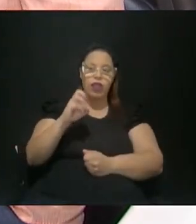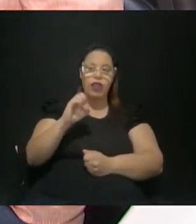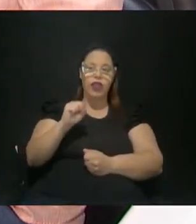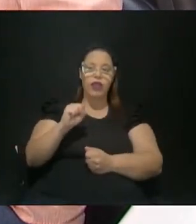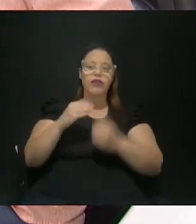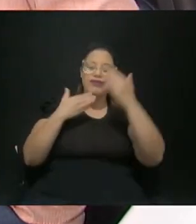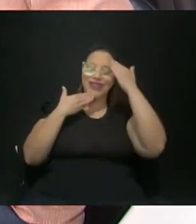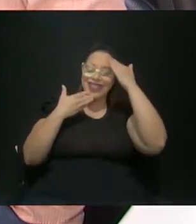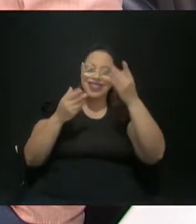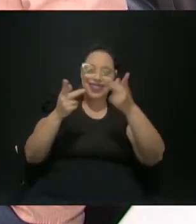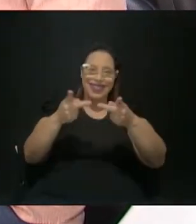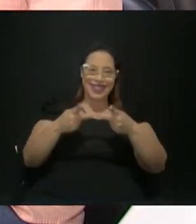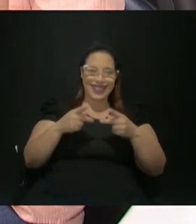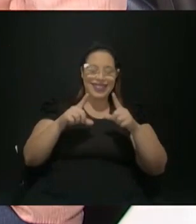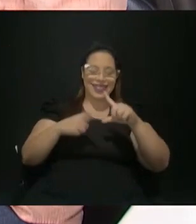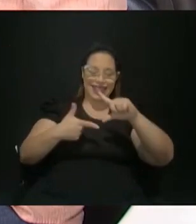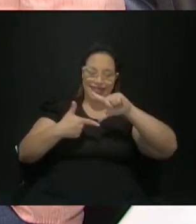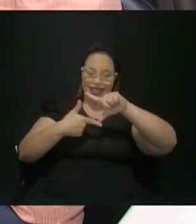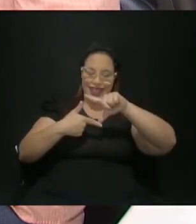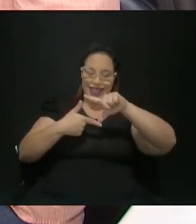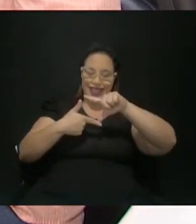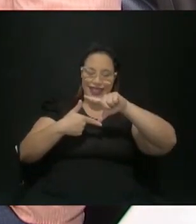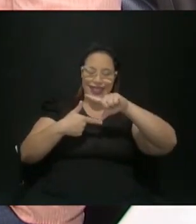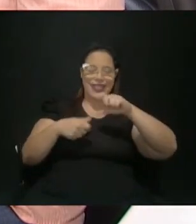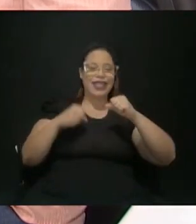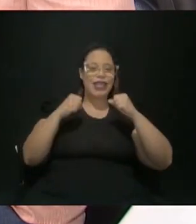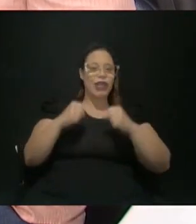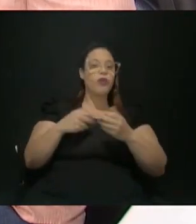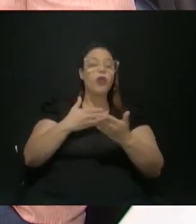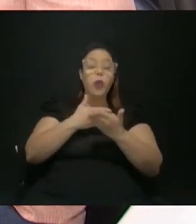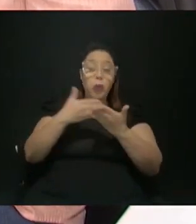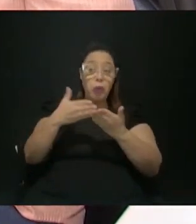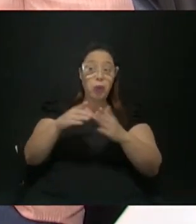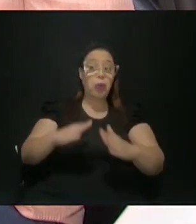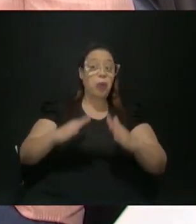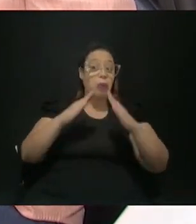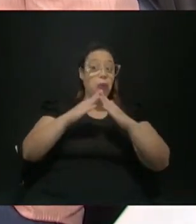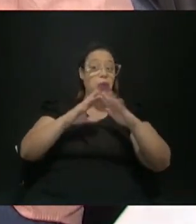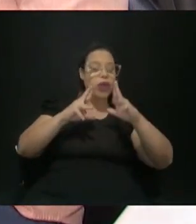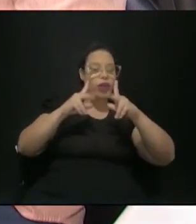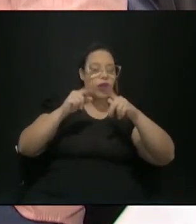nosso quadro e poder passar para o pessoal de casa todas as informações.